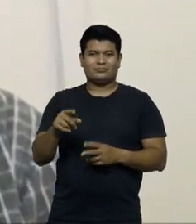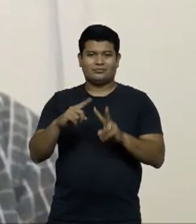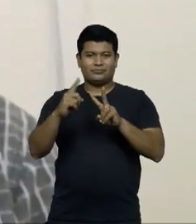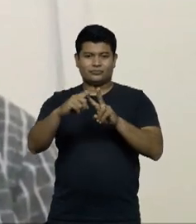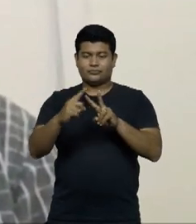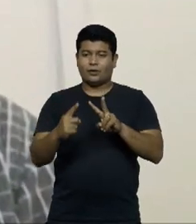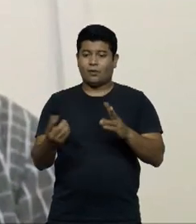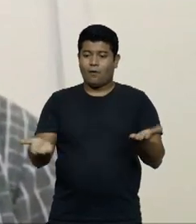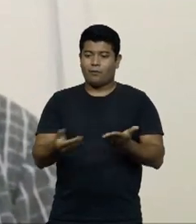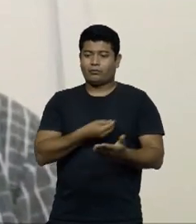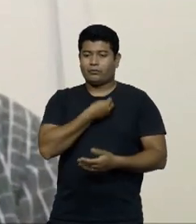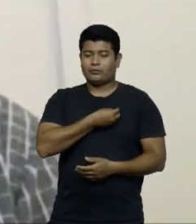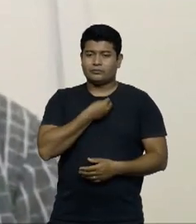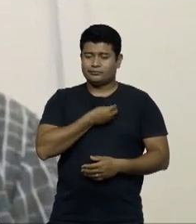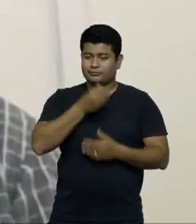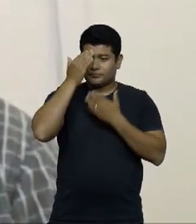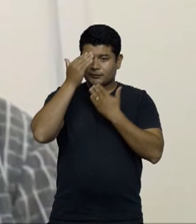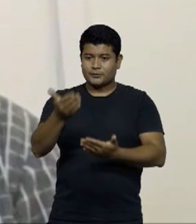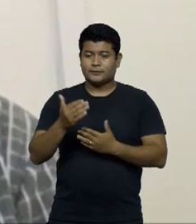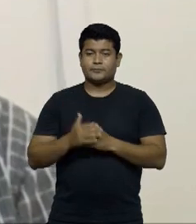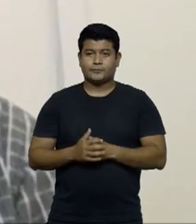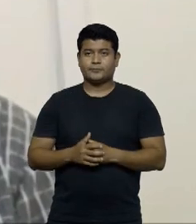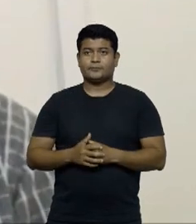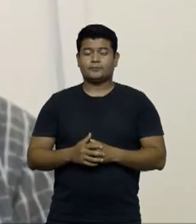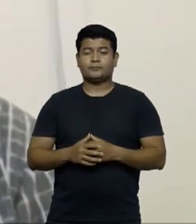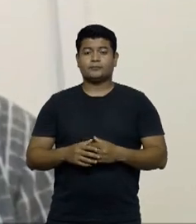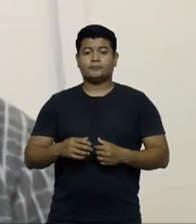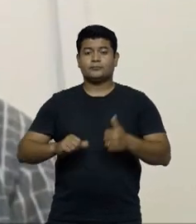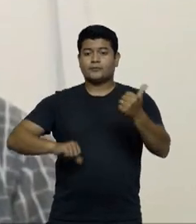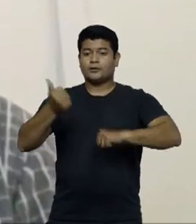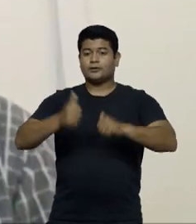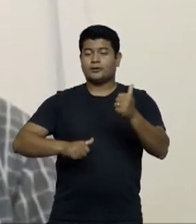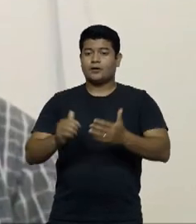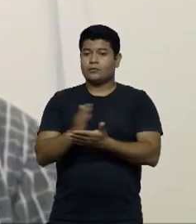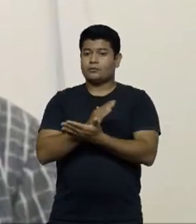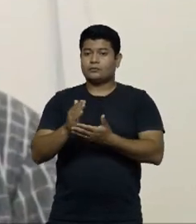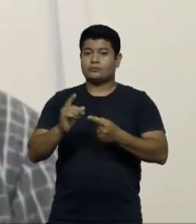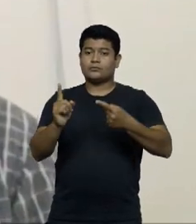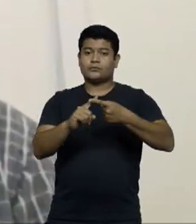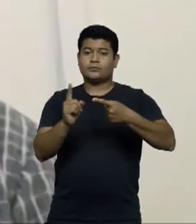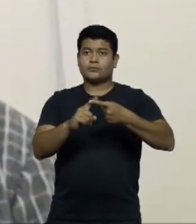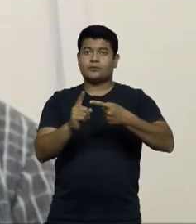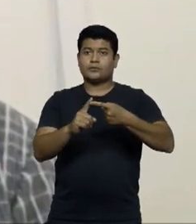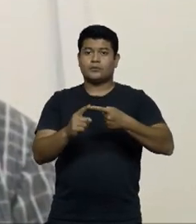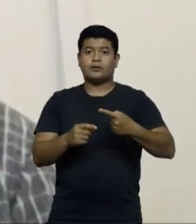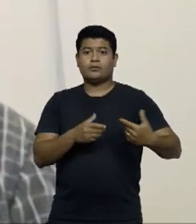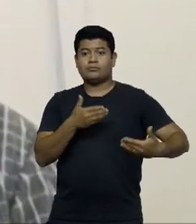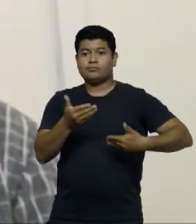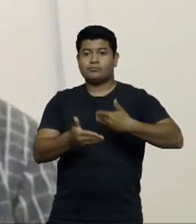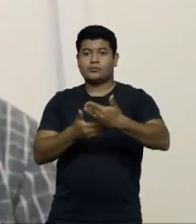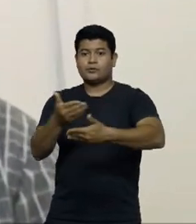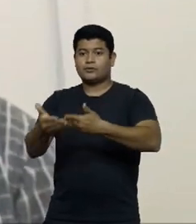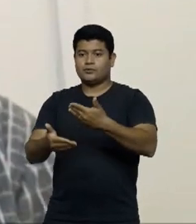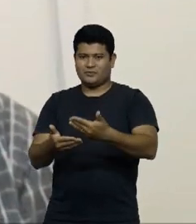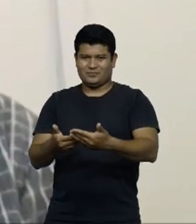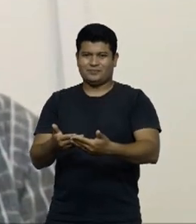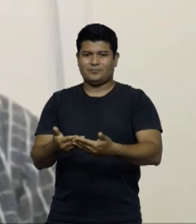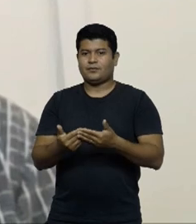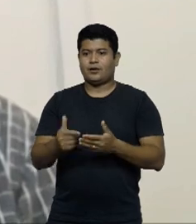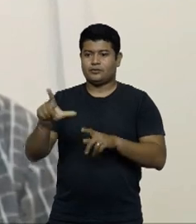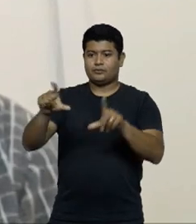analisar e debater sobre alguns pontos foram levantados né primeiramente sobre o processo seletivo em si